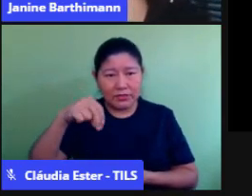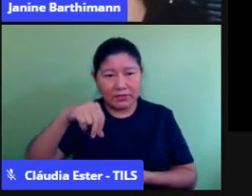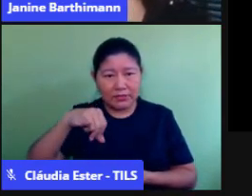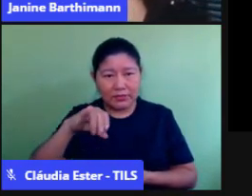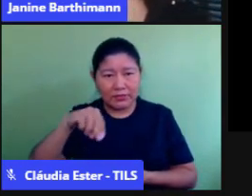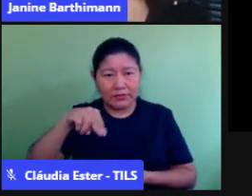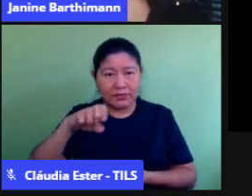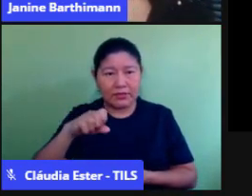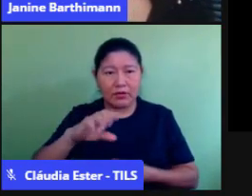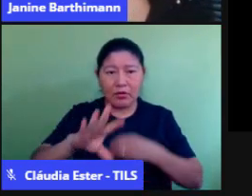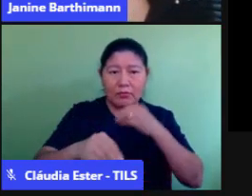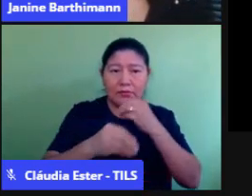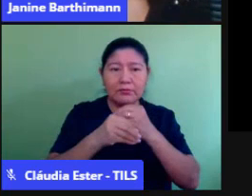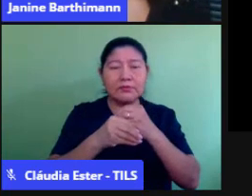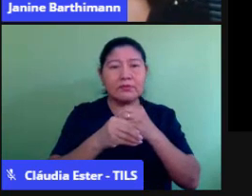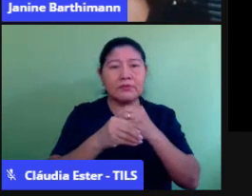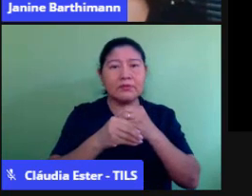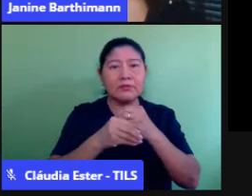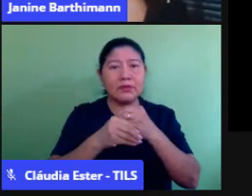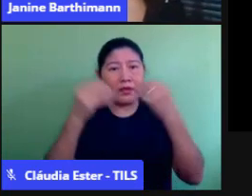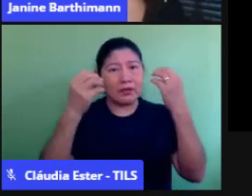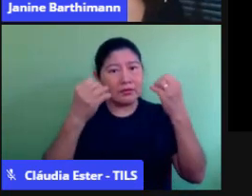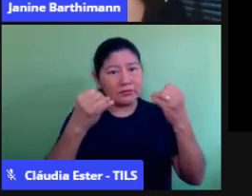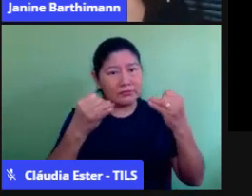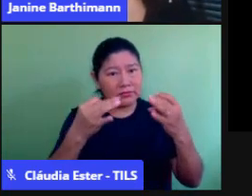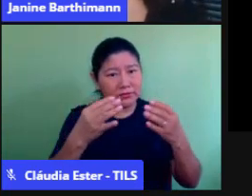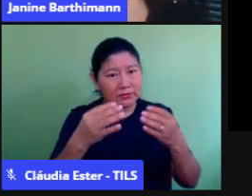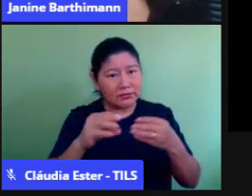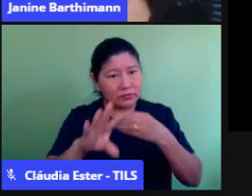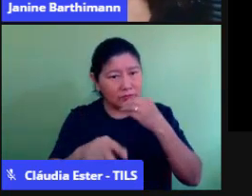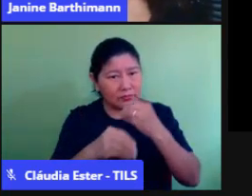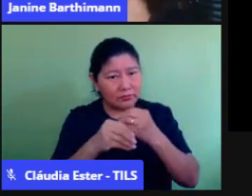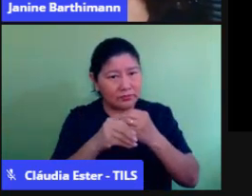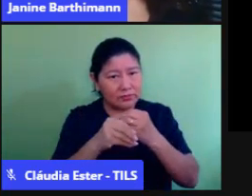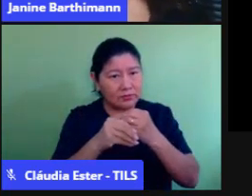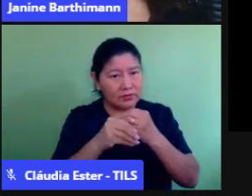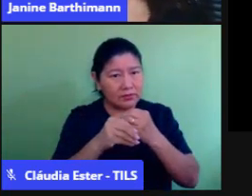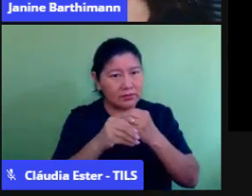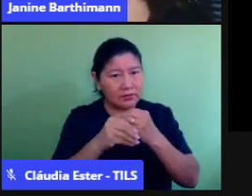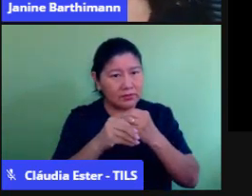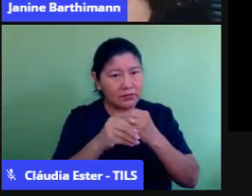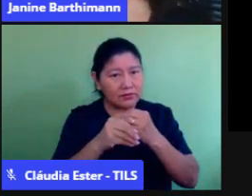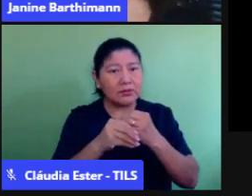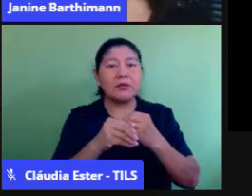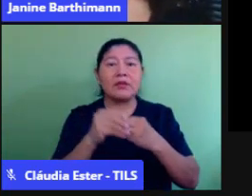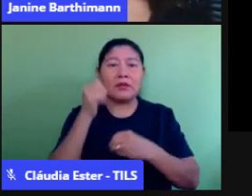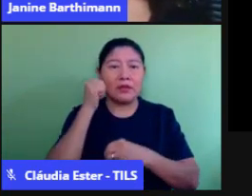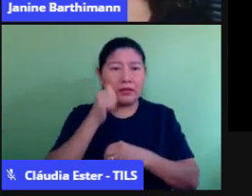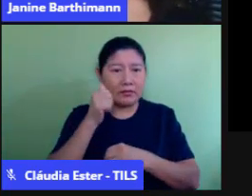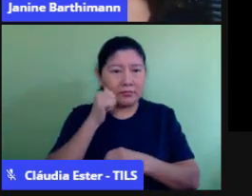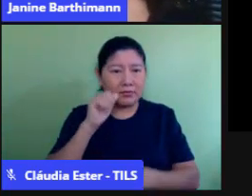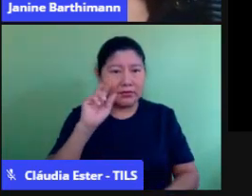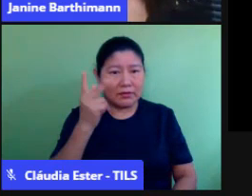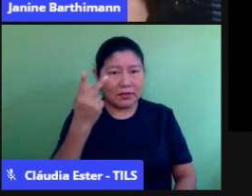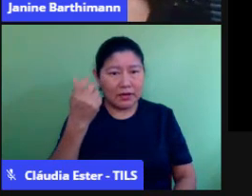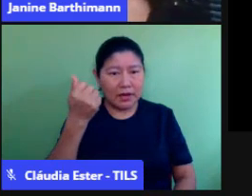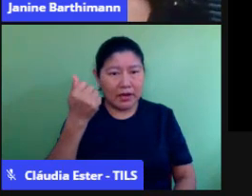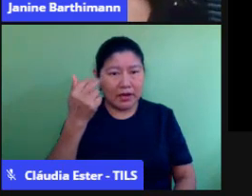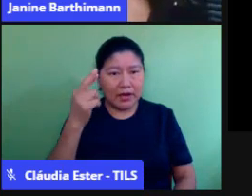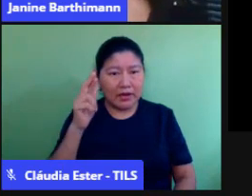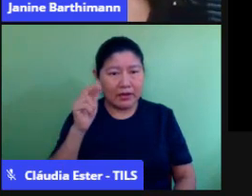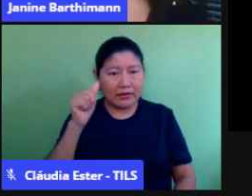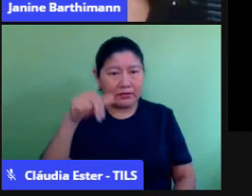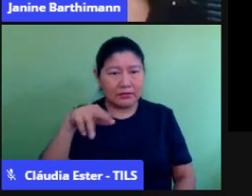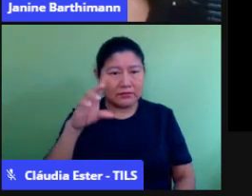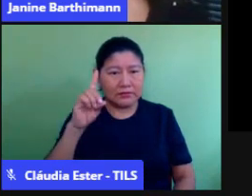Diante do que o Antônio citou, né, da Hannah Arendt, ela, e com